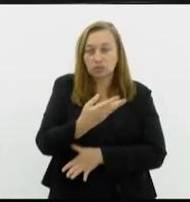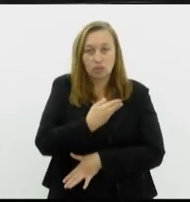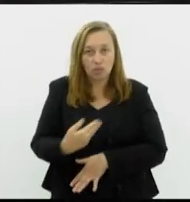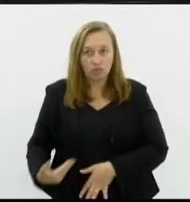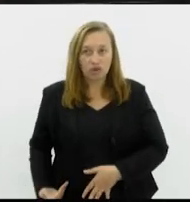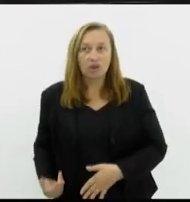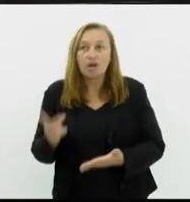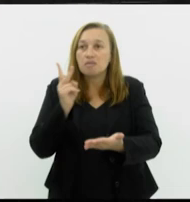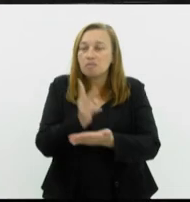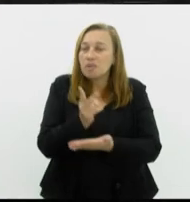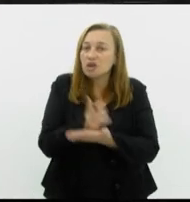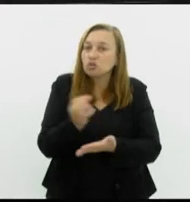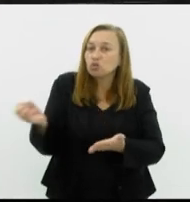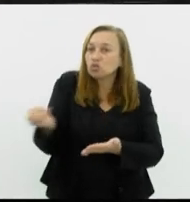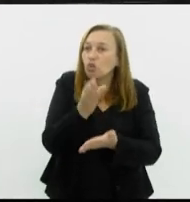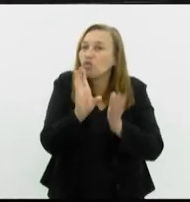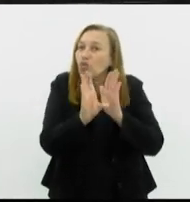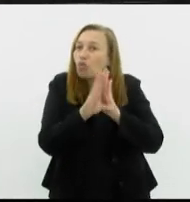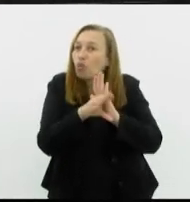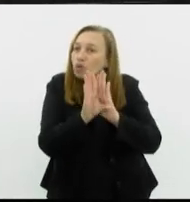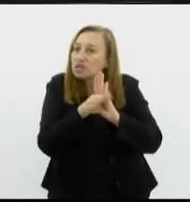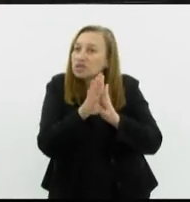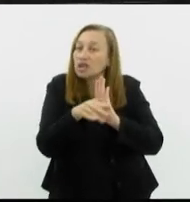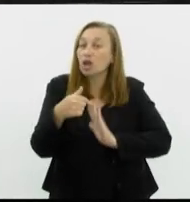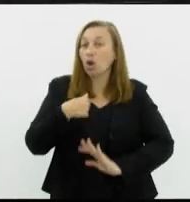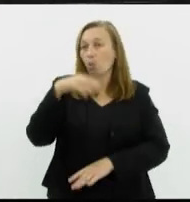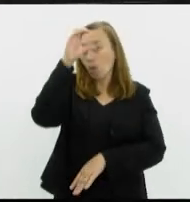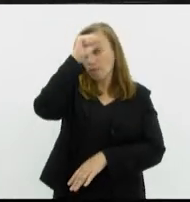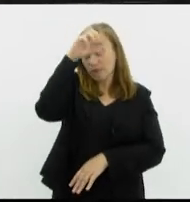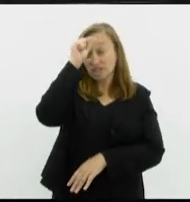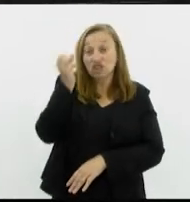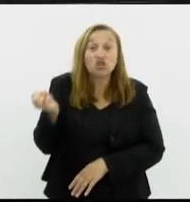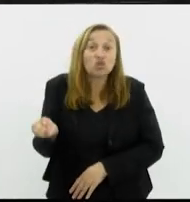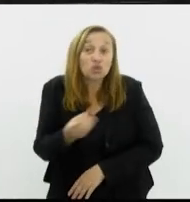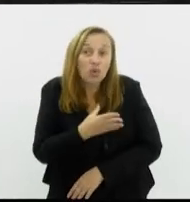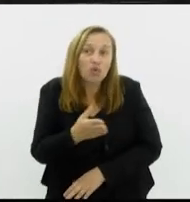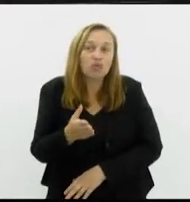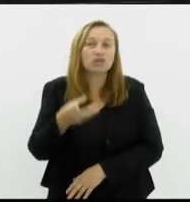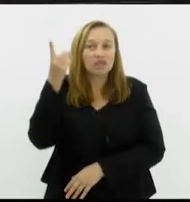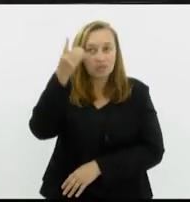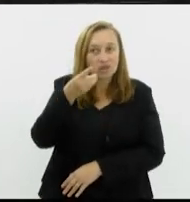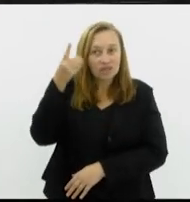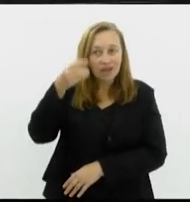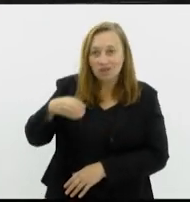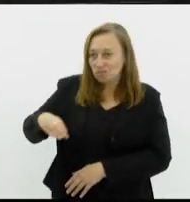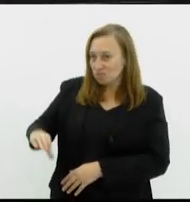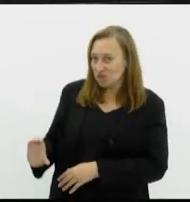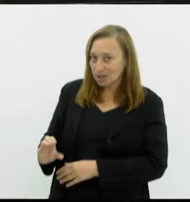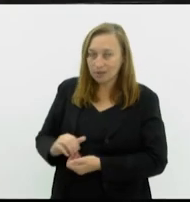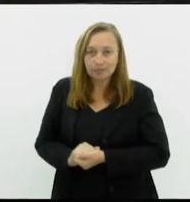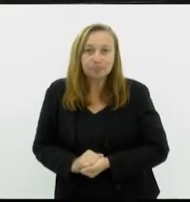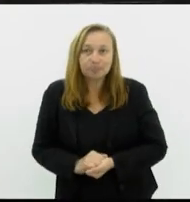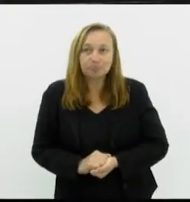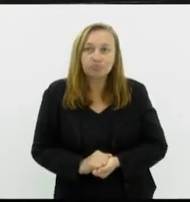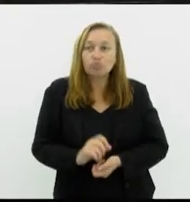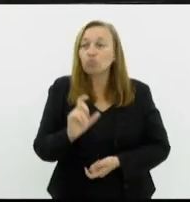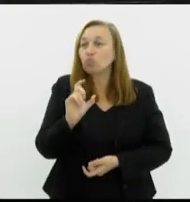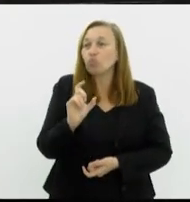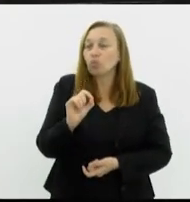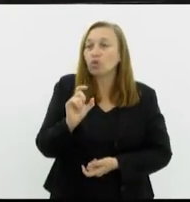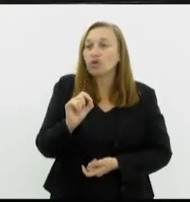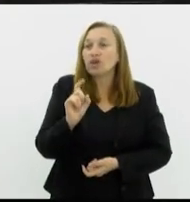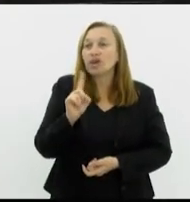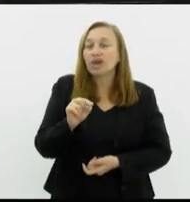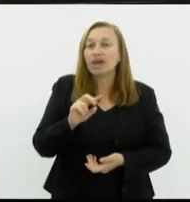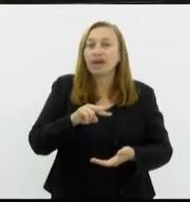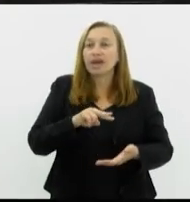Mesmo no novo conceito que eu aprendi recentemente, deputado Carlos Mink, sobre o que seria a base